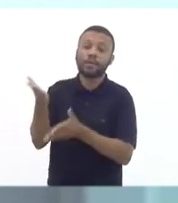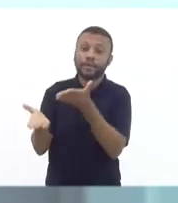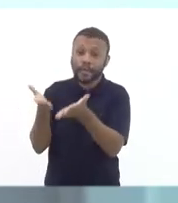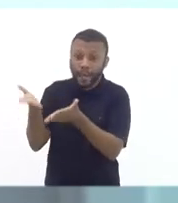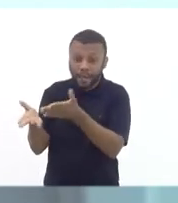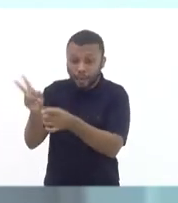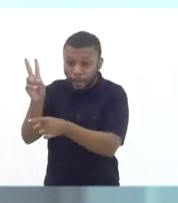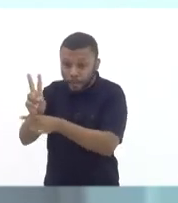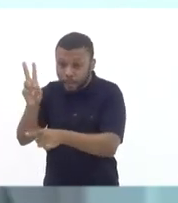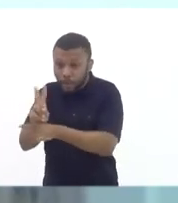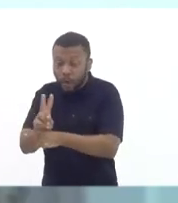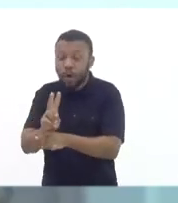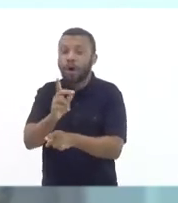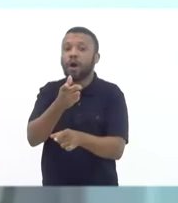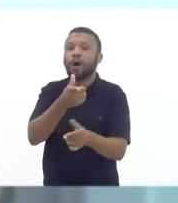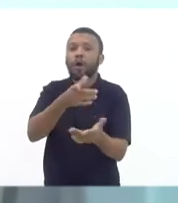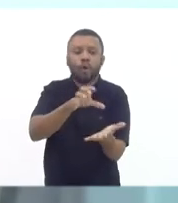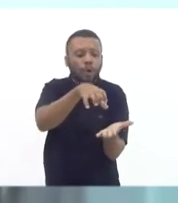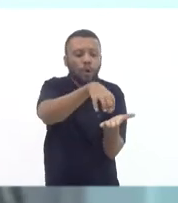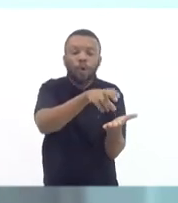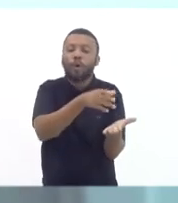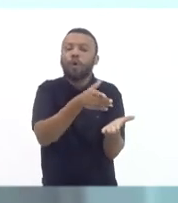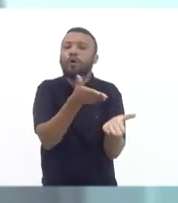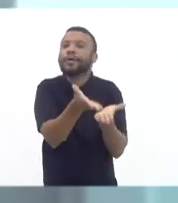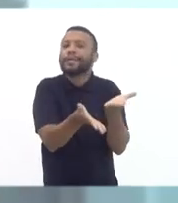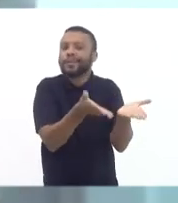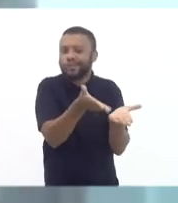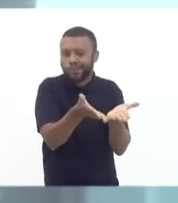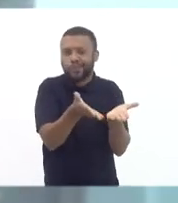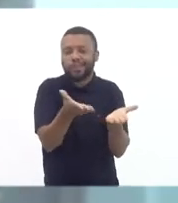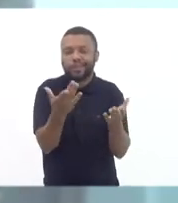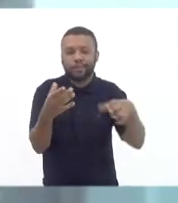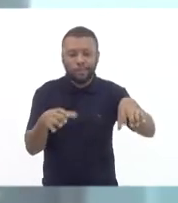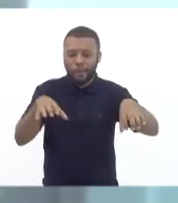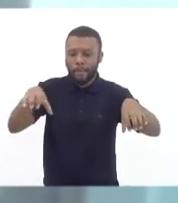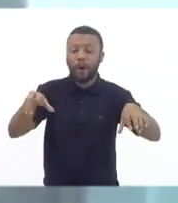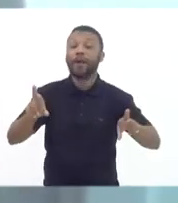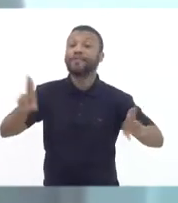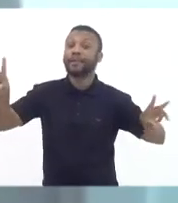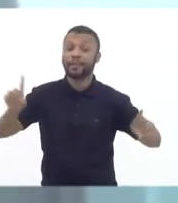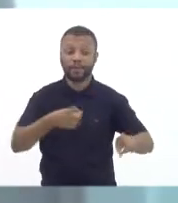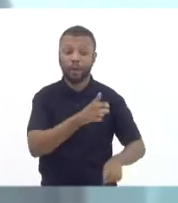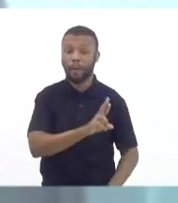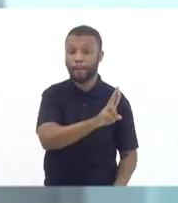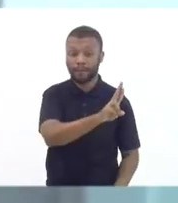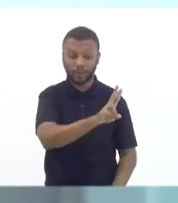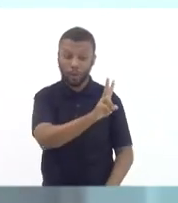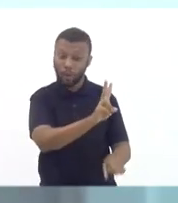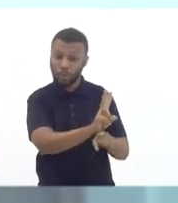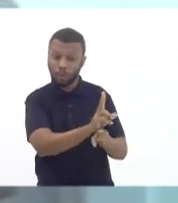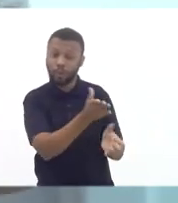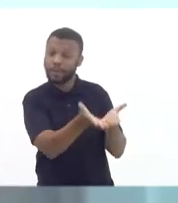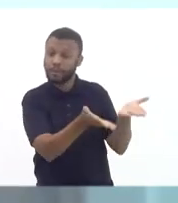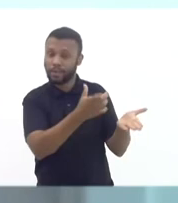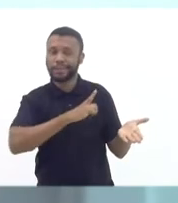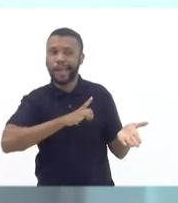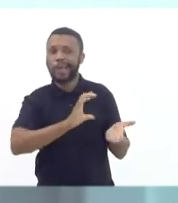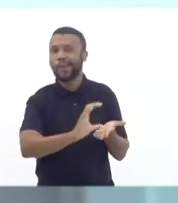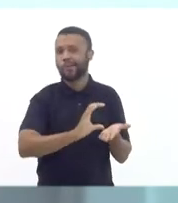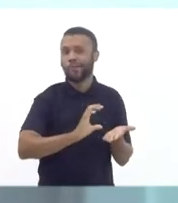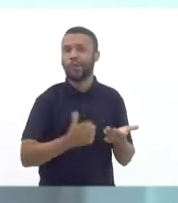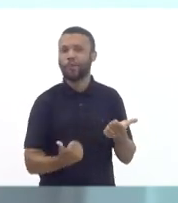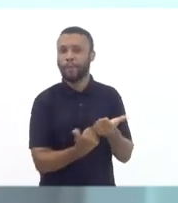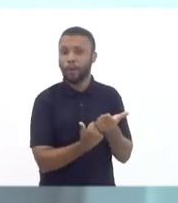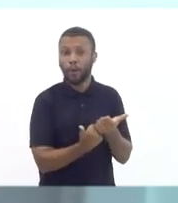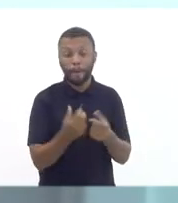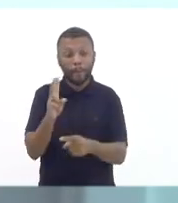quanto o criador, eu trato de forma diferente, porque são pessoas que lidam. O criador em si, ele tem um recurso, ele consegue. O